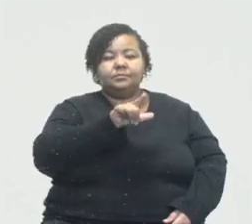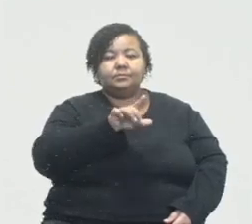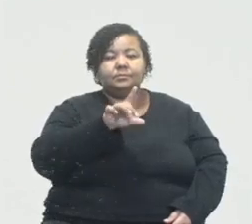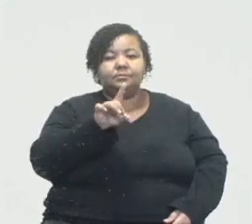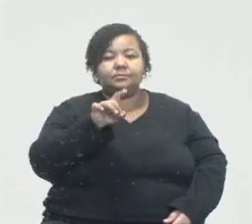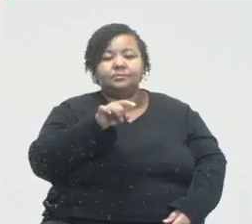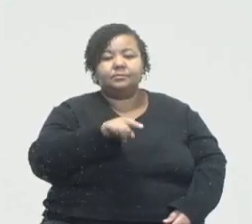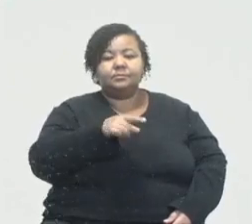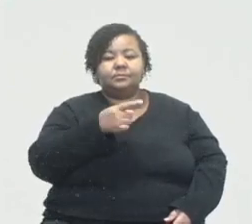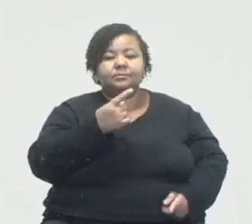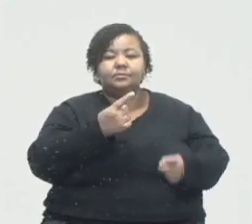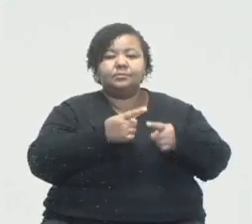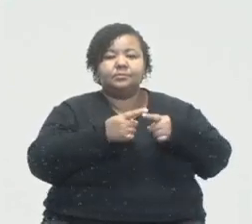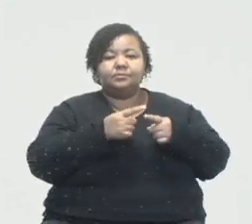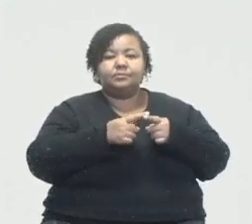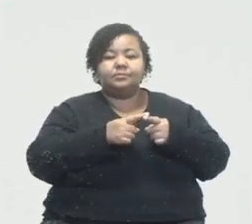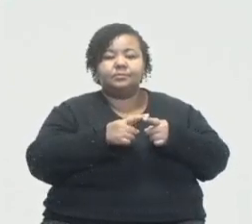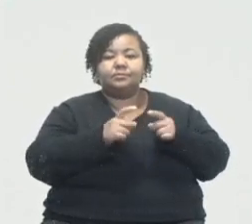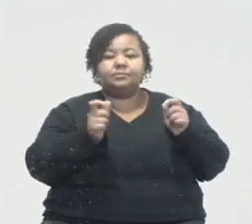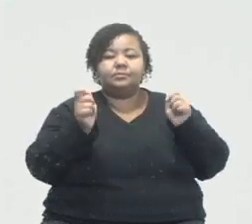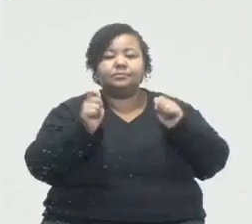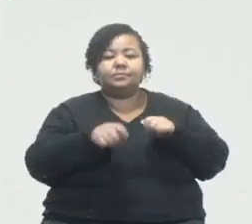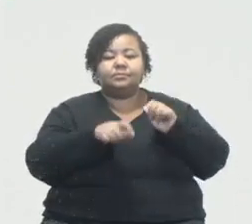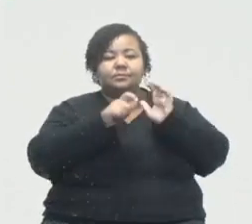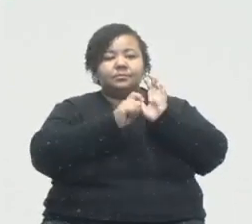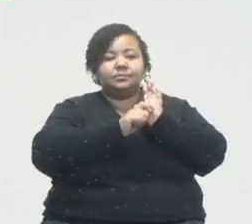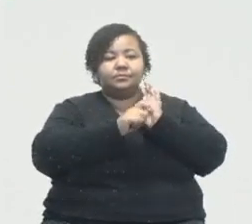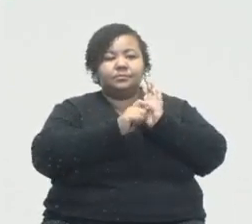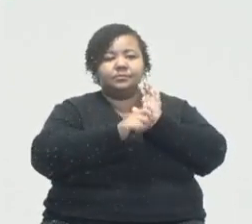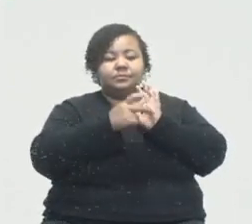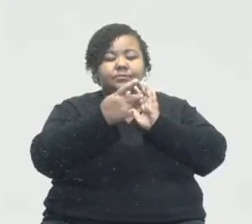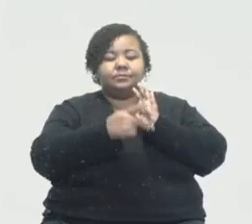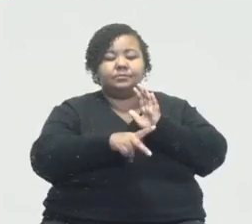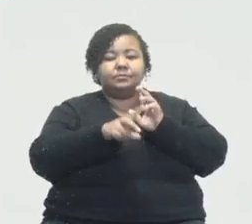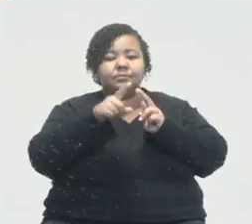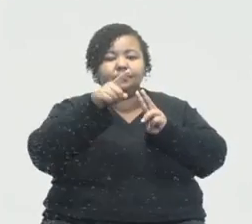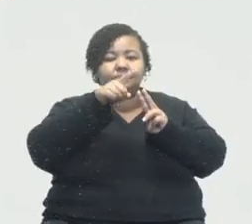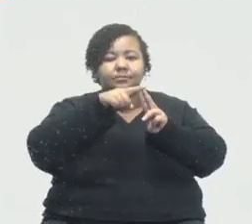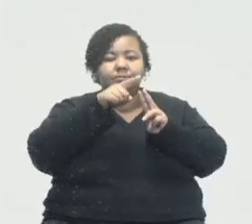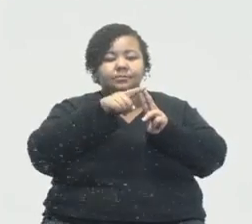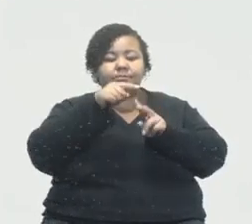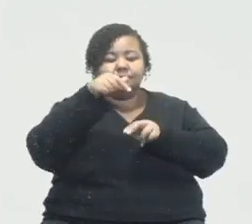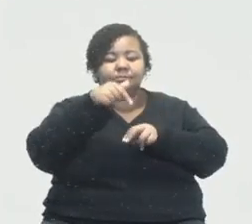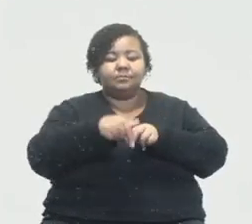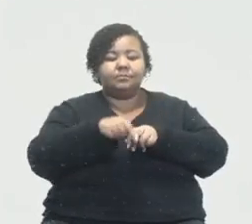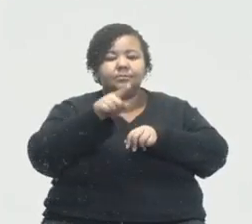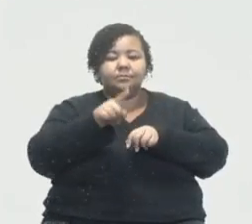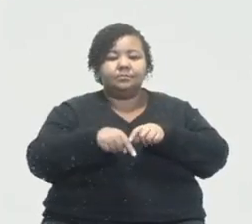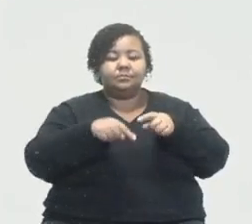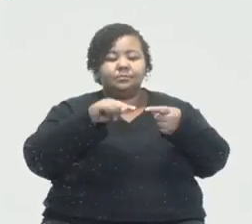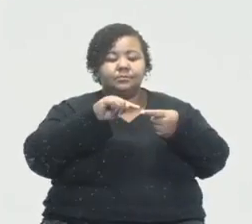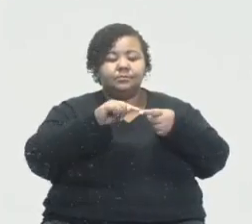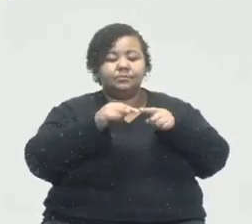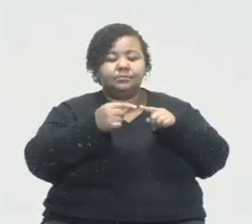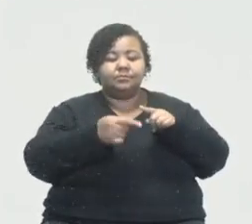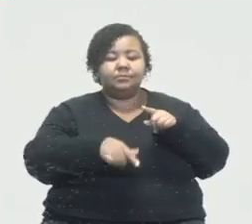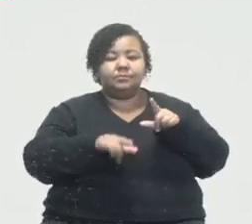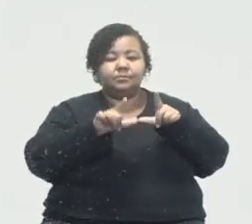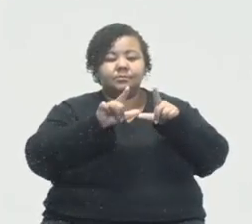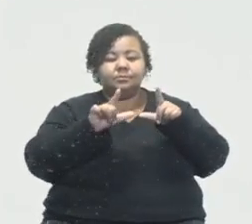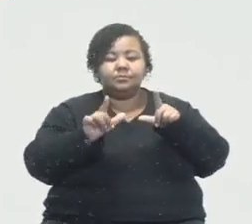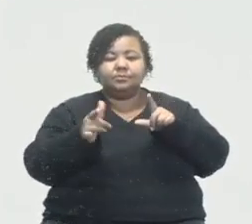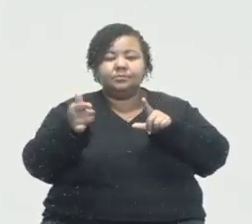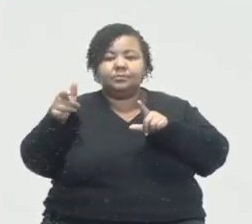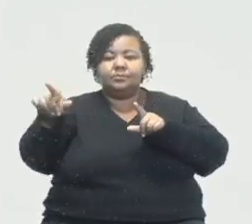dependente. Veja por quê. É possível escrever este vetor aqui como combinação linear deste